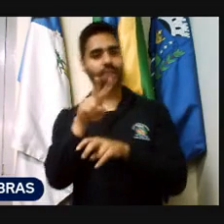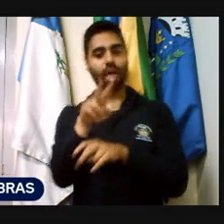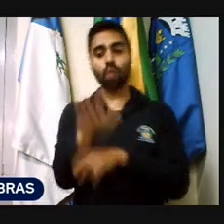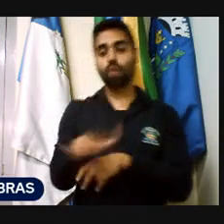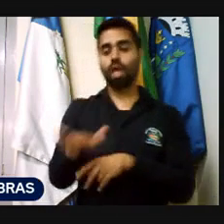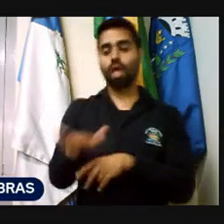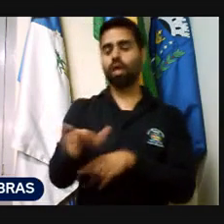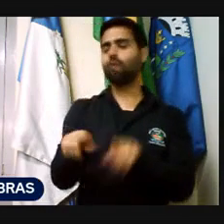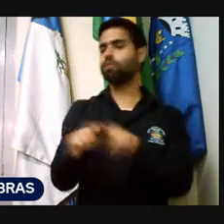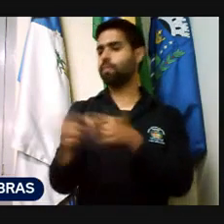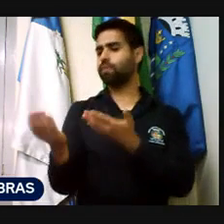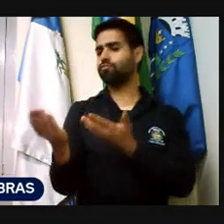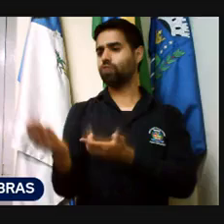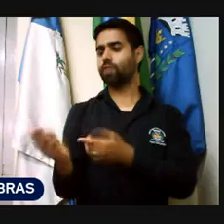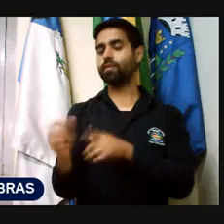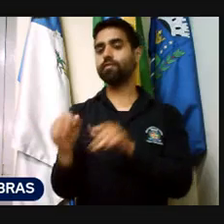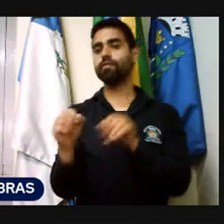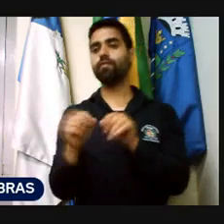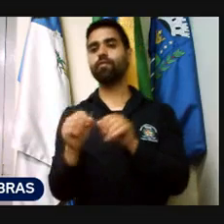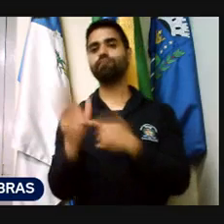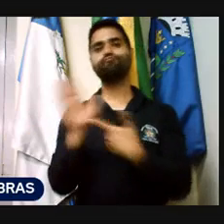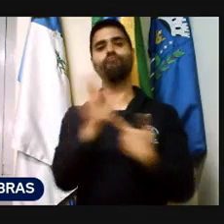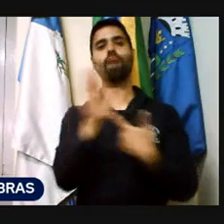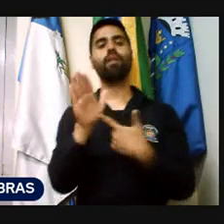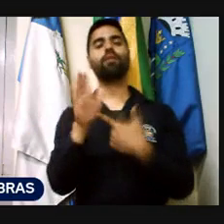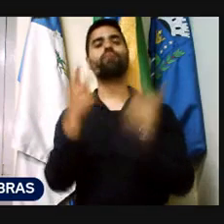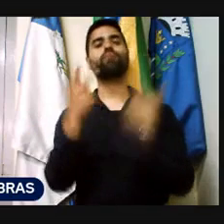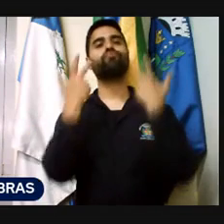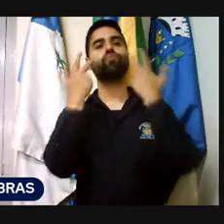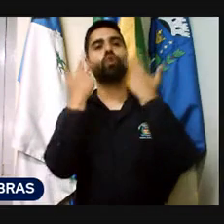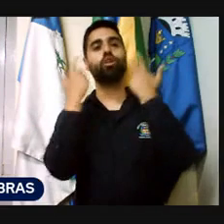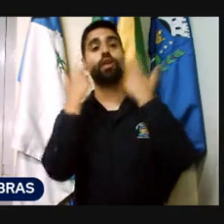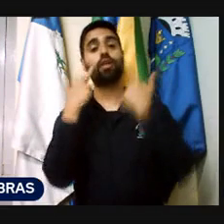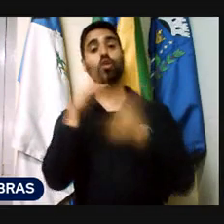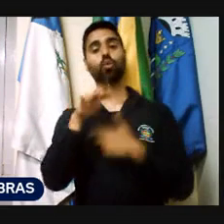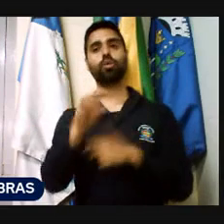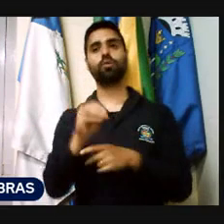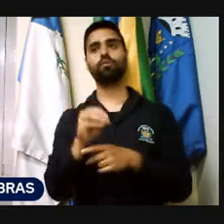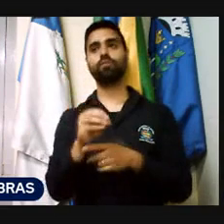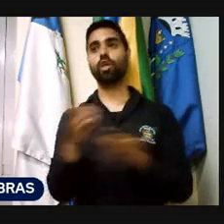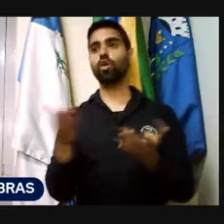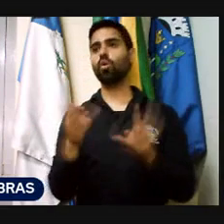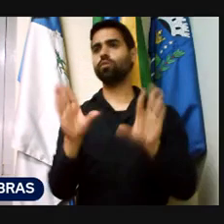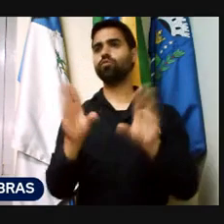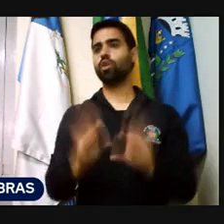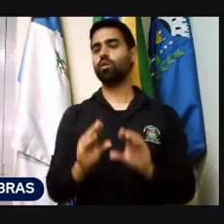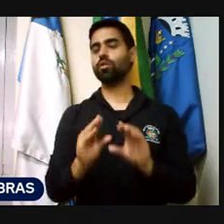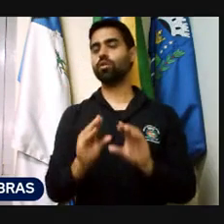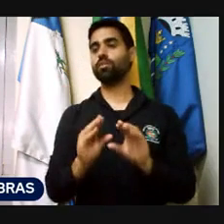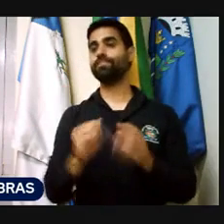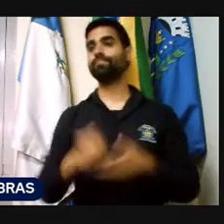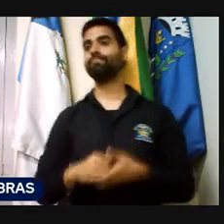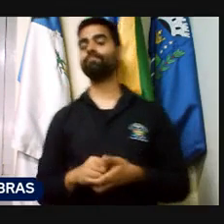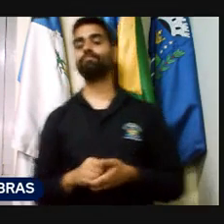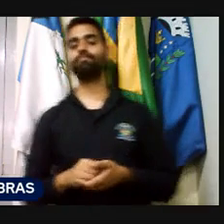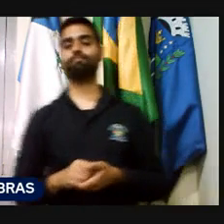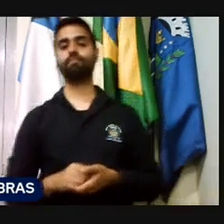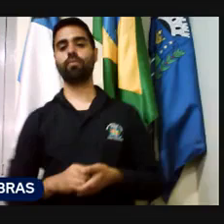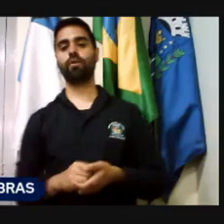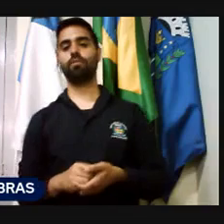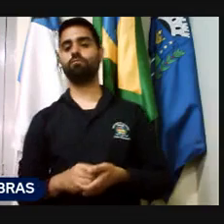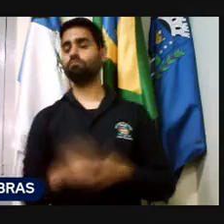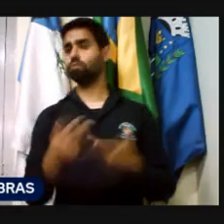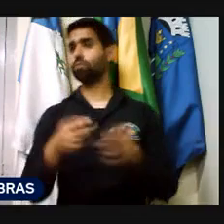nossos jovens, fazendo essa apresentação no Teatro Municipal. E nessa noite, nada mais do que